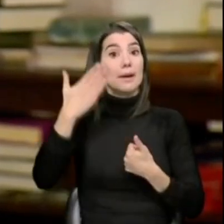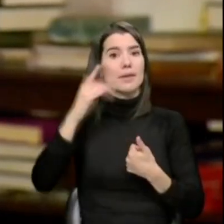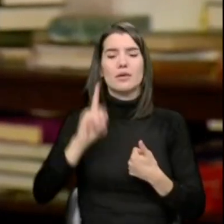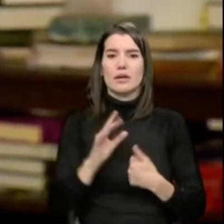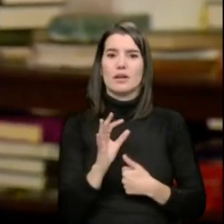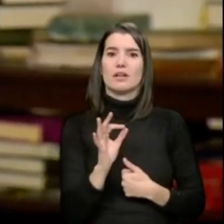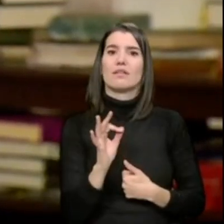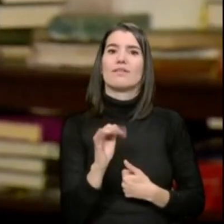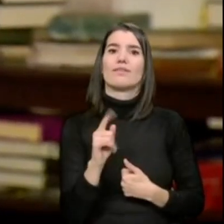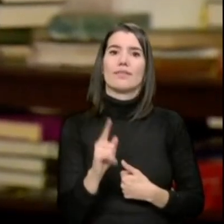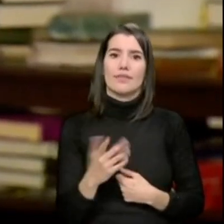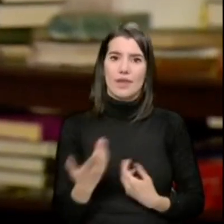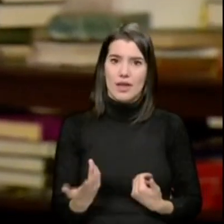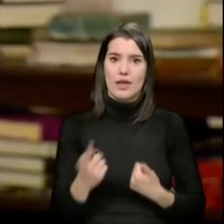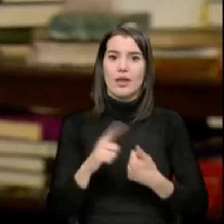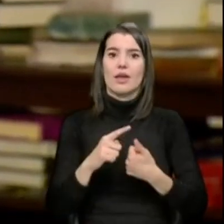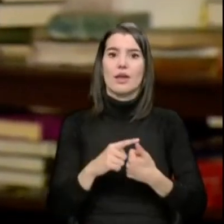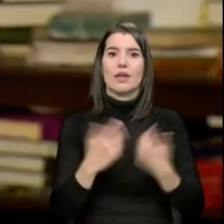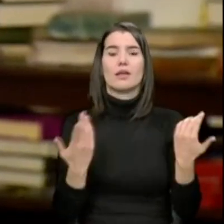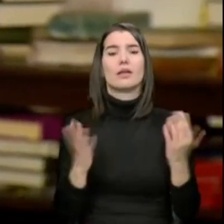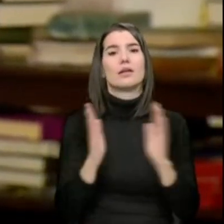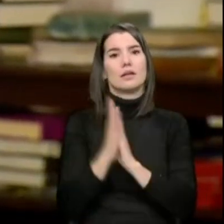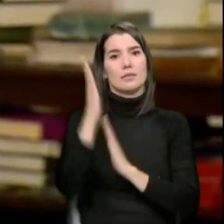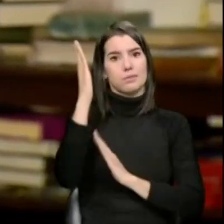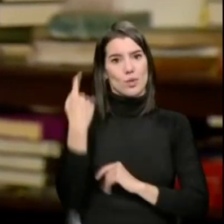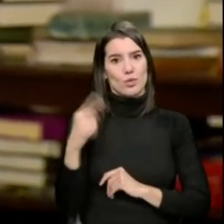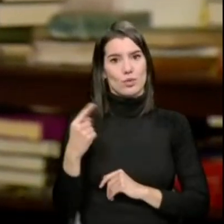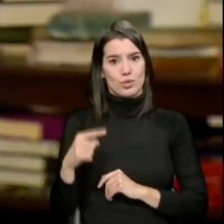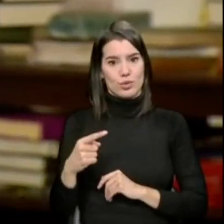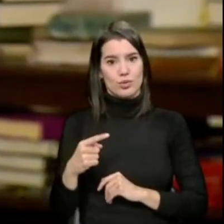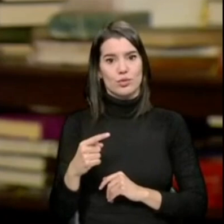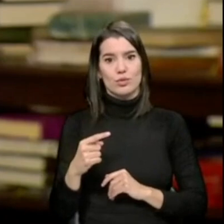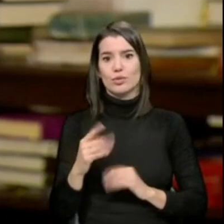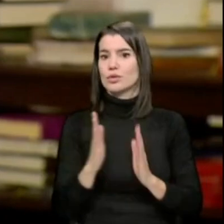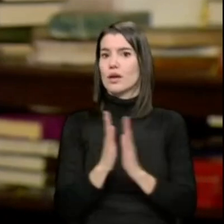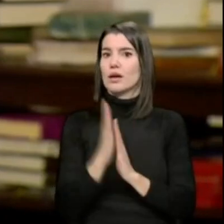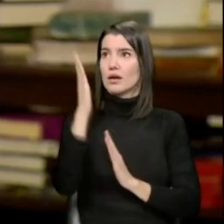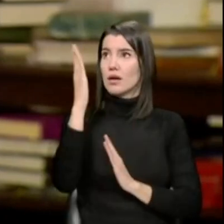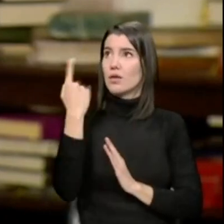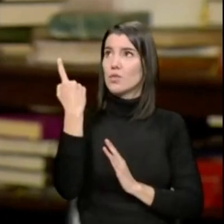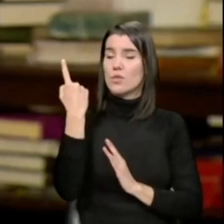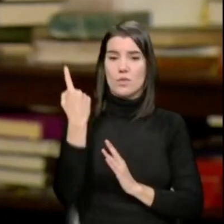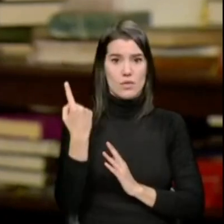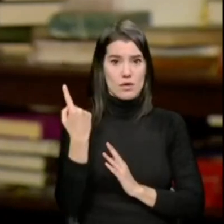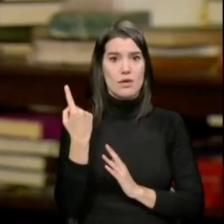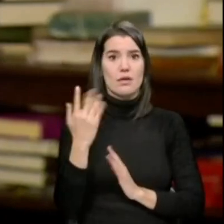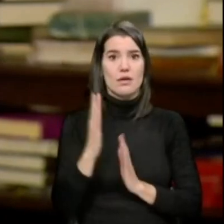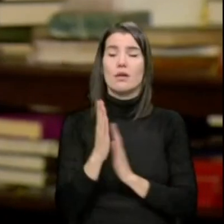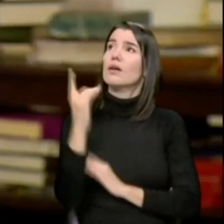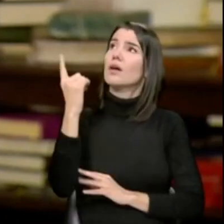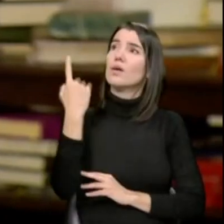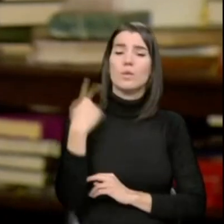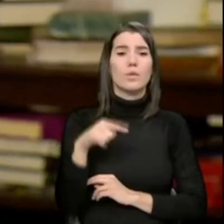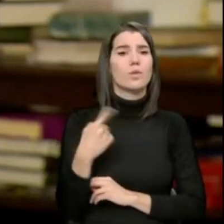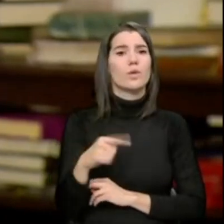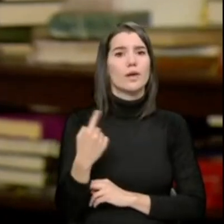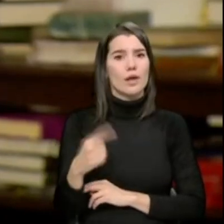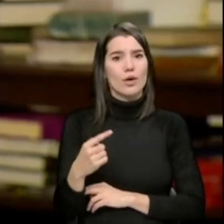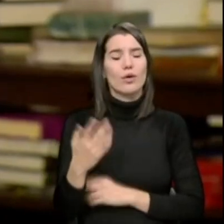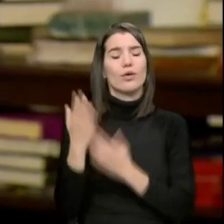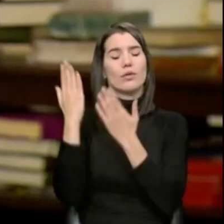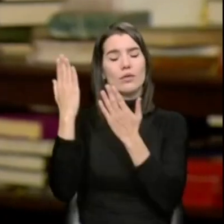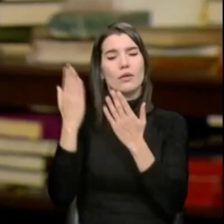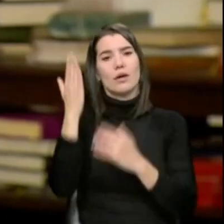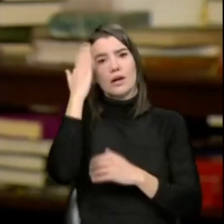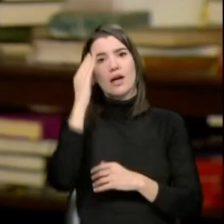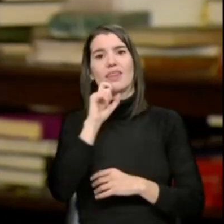fé significa, neste caso, monoteísmo, que é o monoteísmo, apenas Deus existe e Deus é o único ser que tem capacidade de